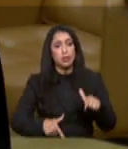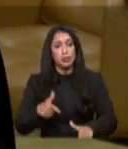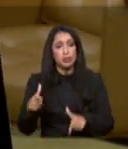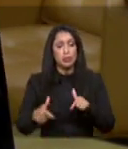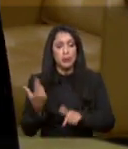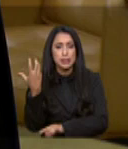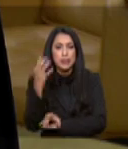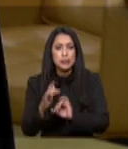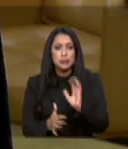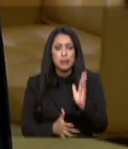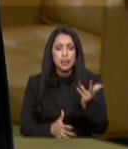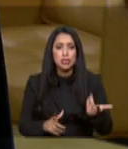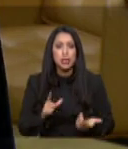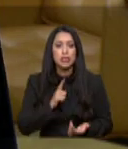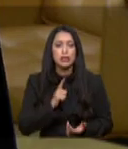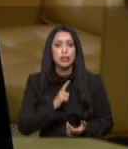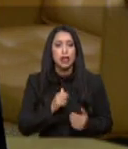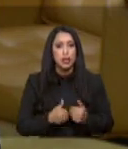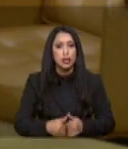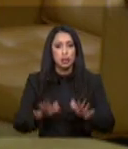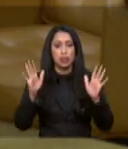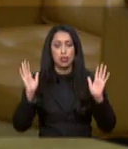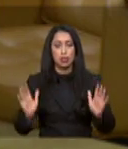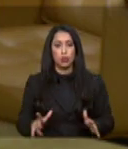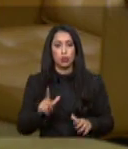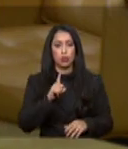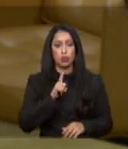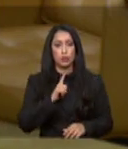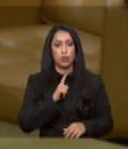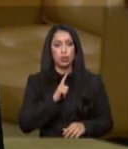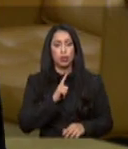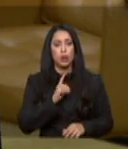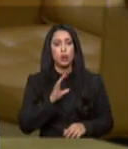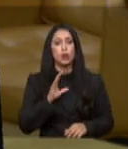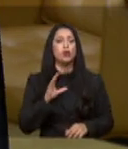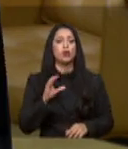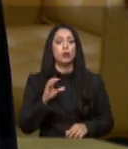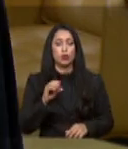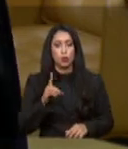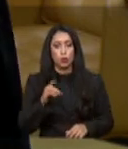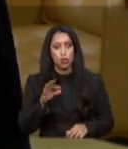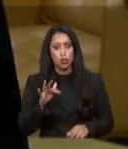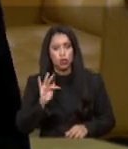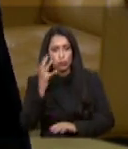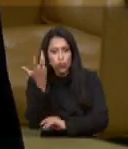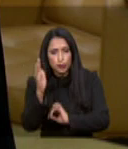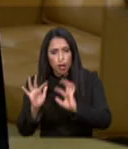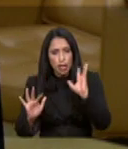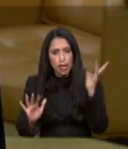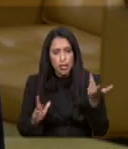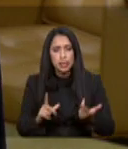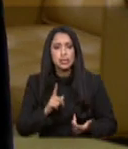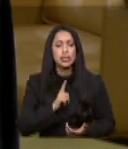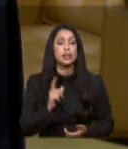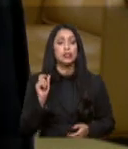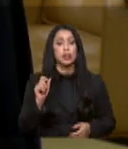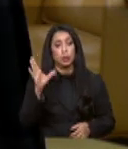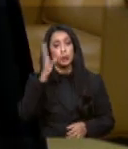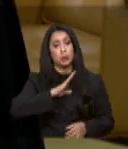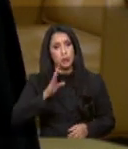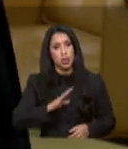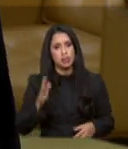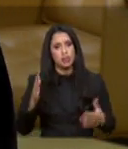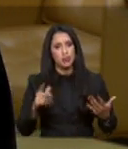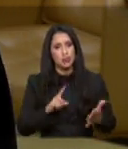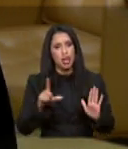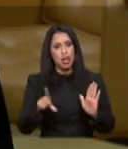ambientais, que parte de uma linha de ação inaugurada pelo Código Florestal brasileiro e se implementa definitivamente, ministra Carmen Lúcia, com a